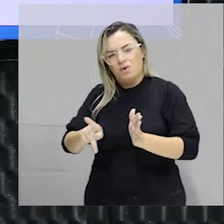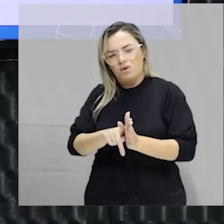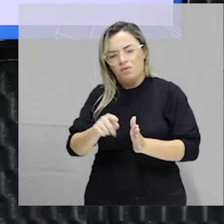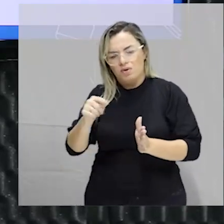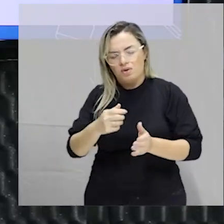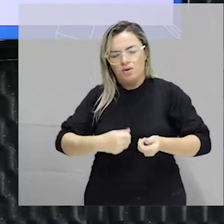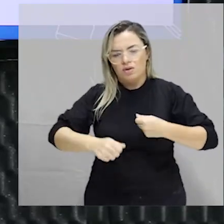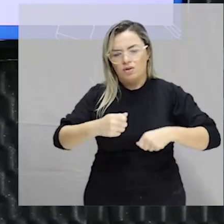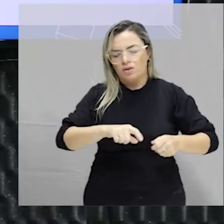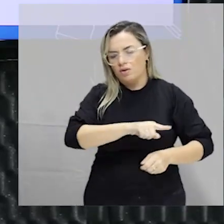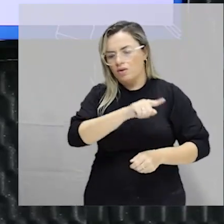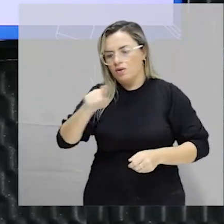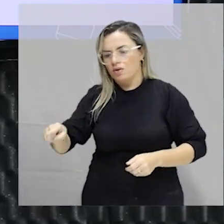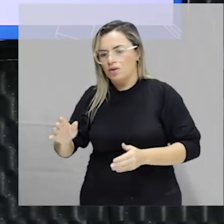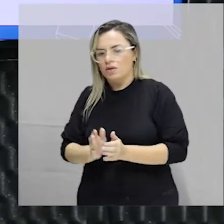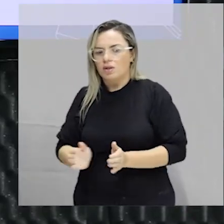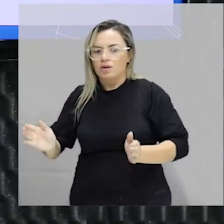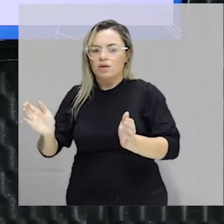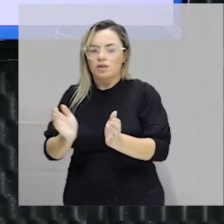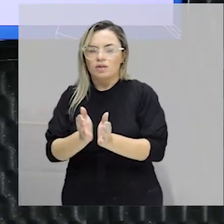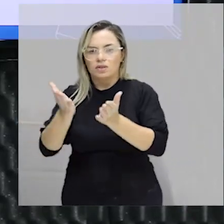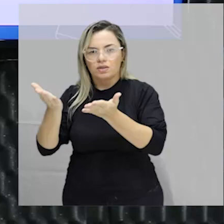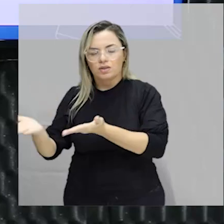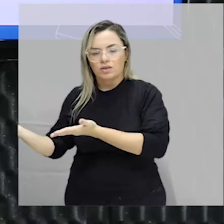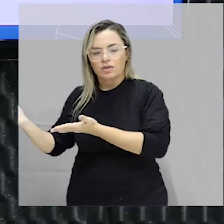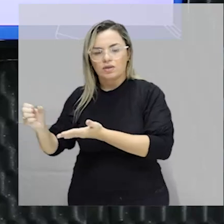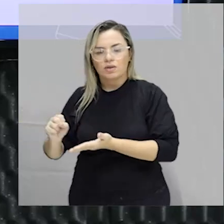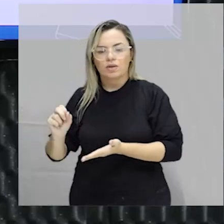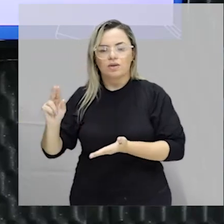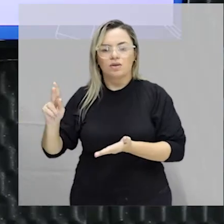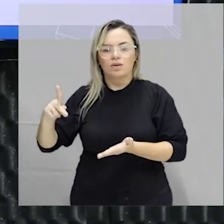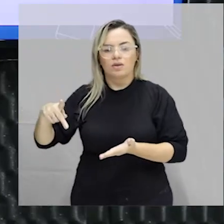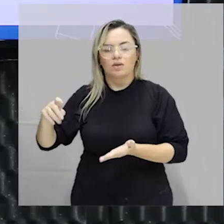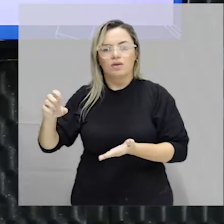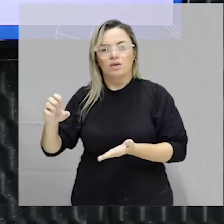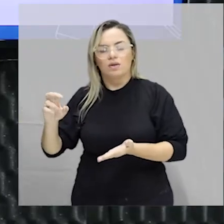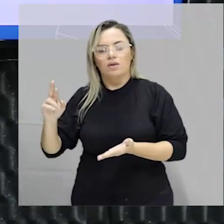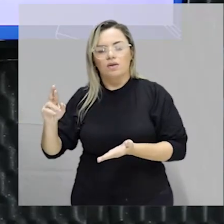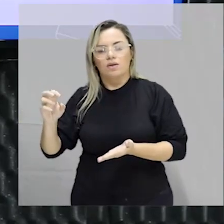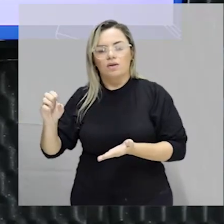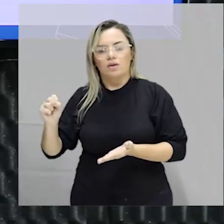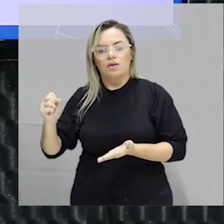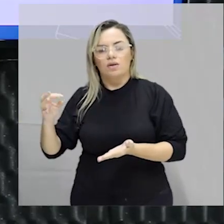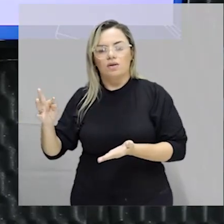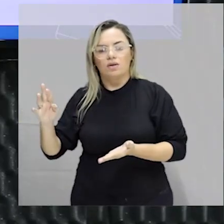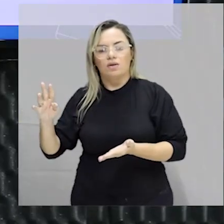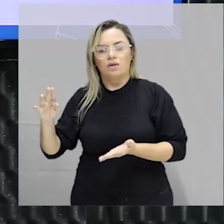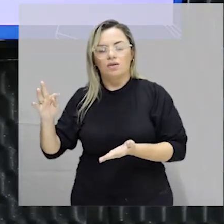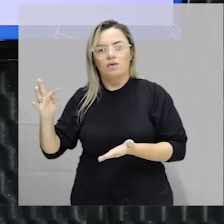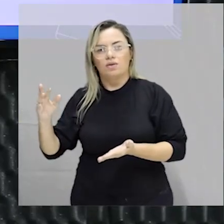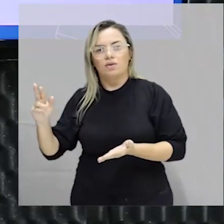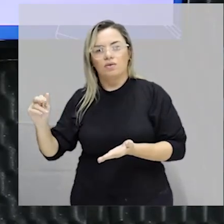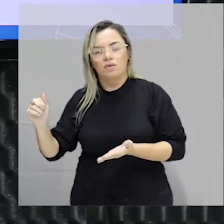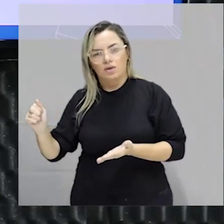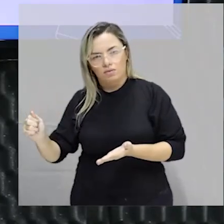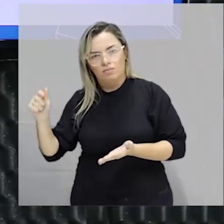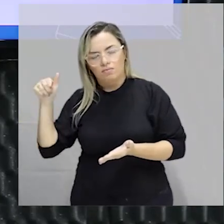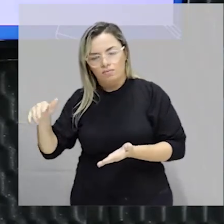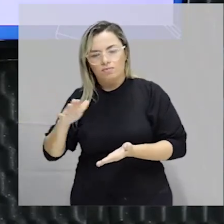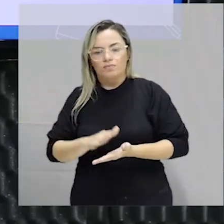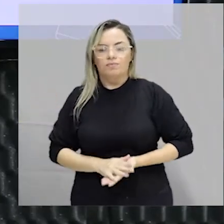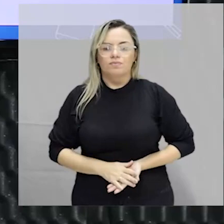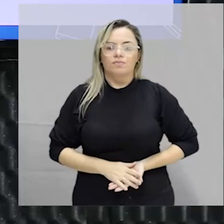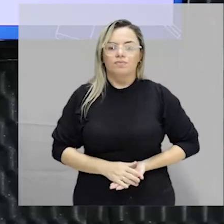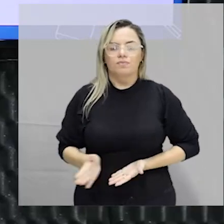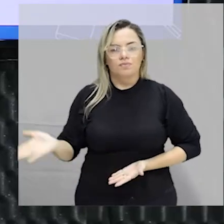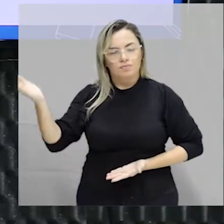econômica faz parte da superestrutura. E a infraestrutura são os aspectos econômicos. Ok? Beleza, vamos